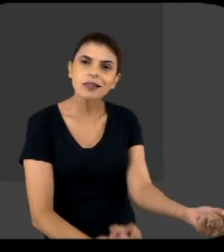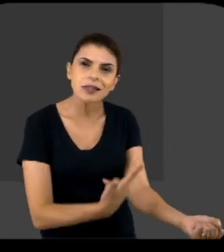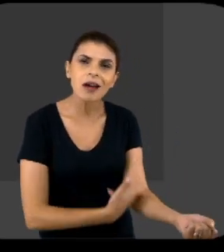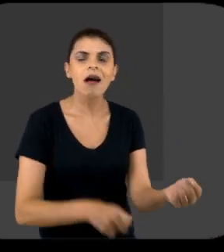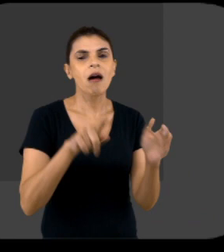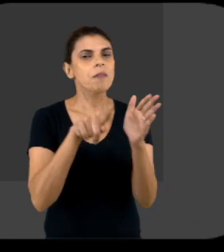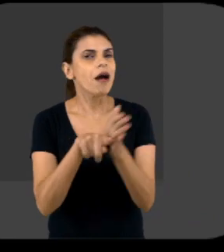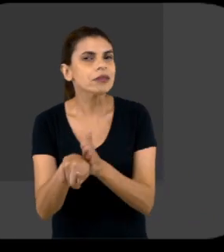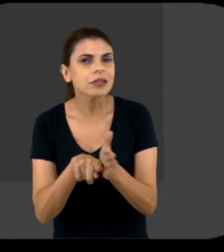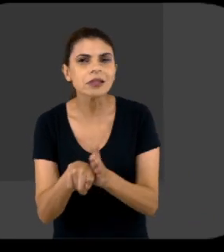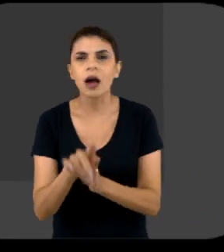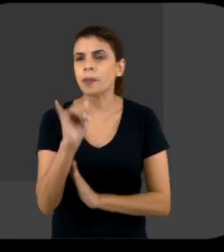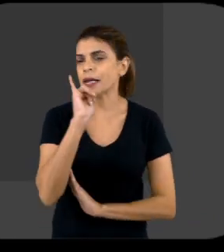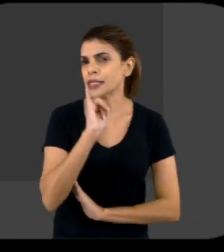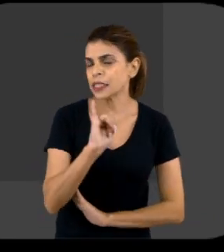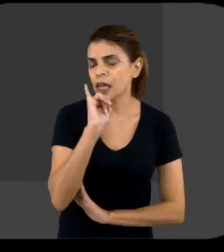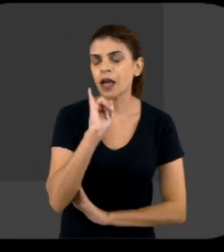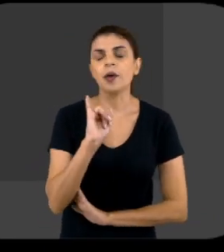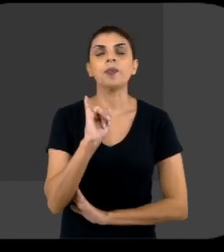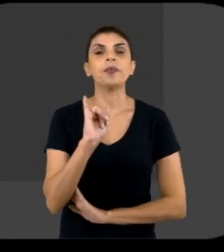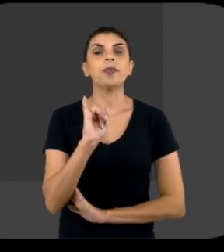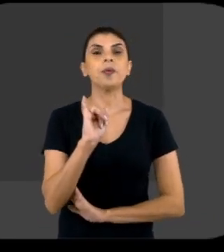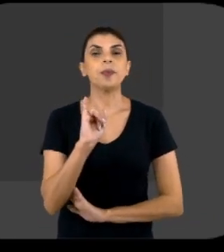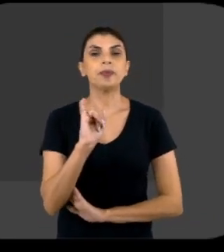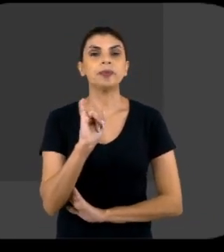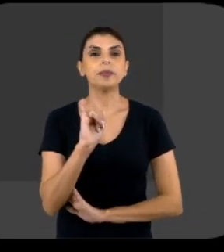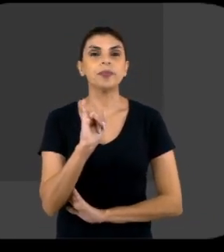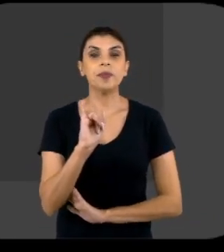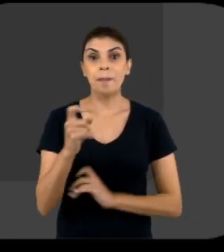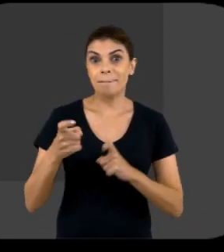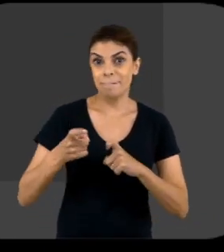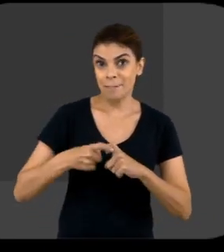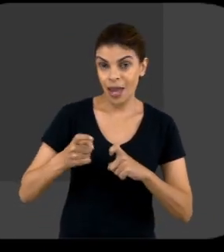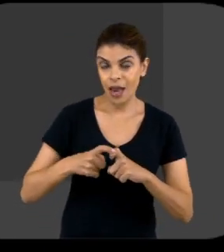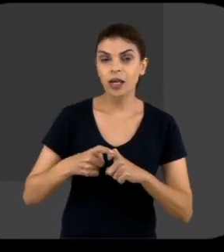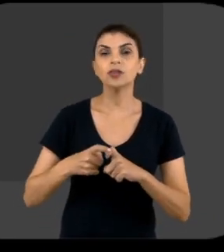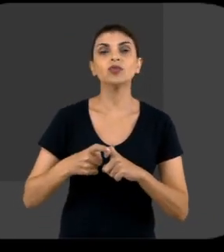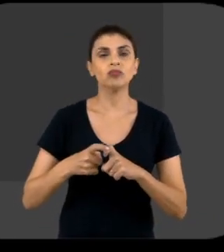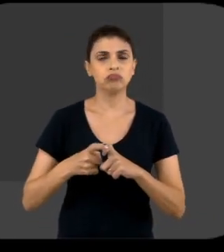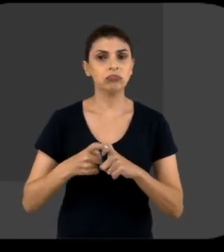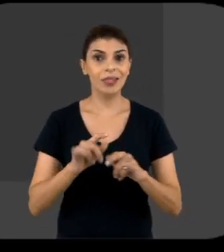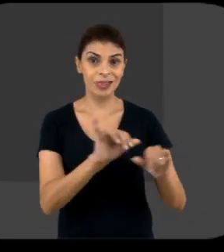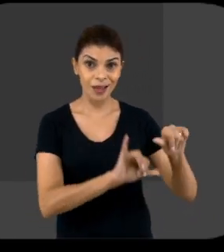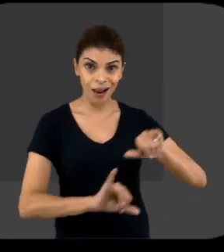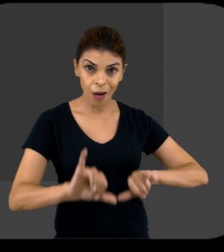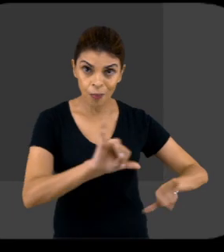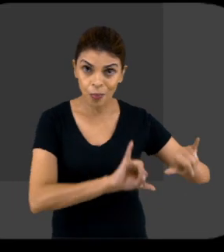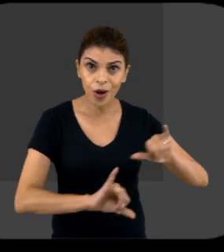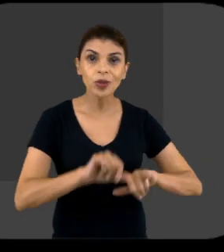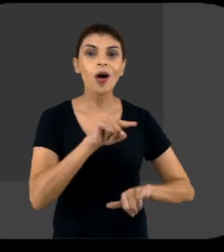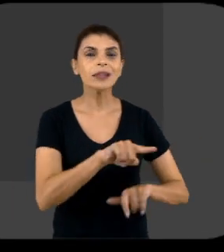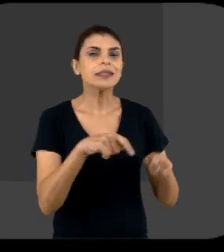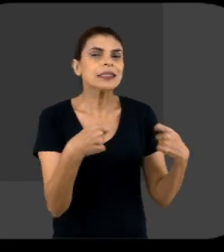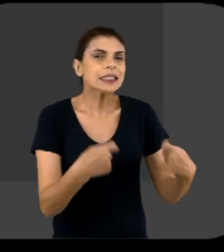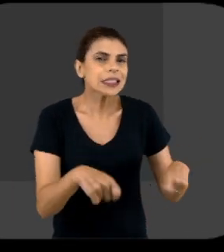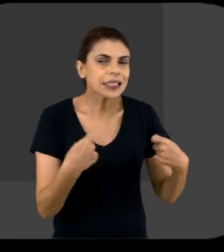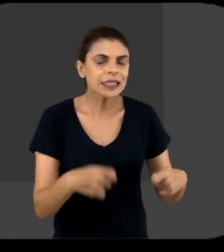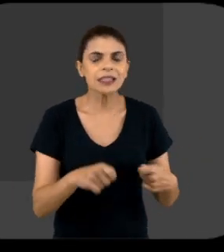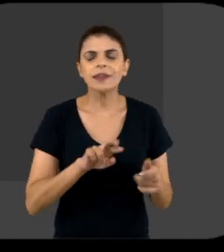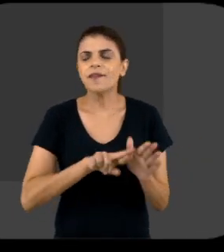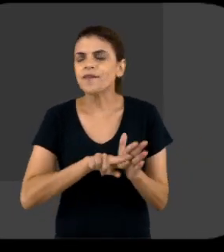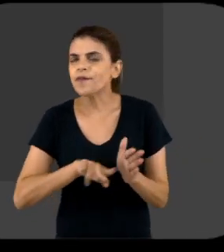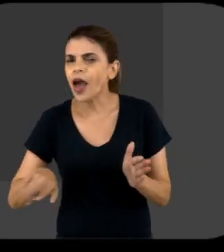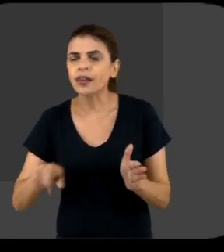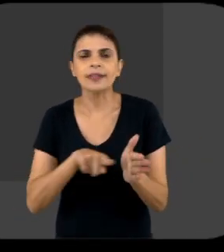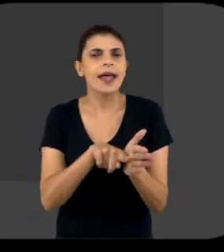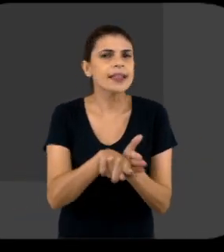dos exames. Como, por exemplo, quando eu falo de médicos, um laboratório um